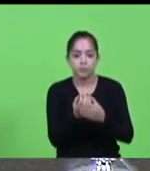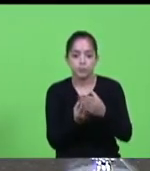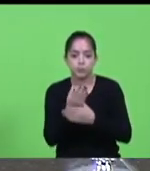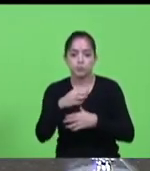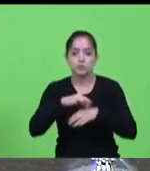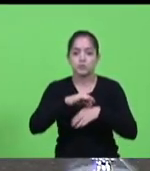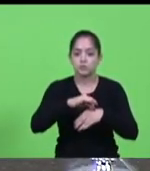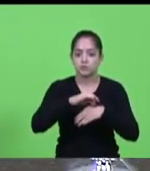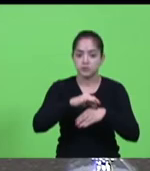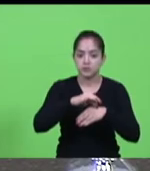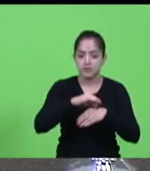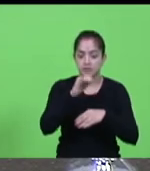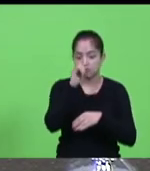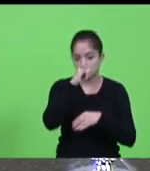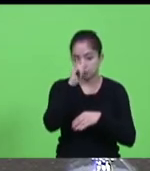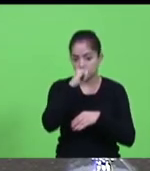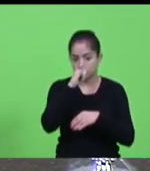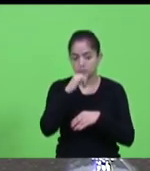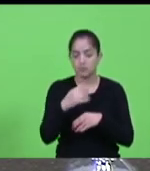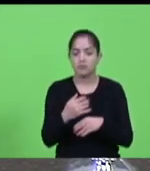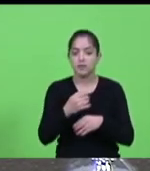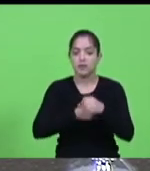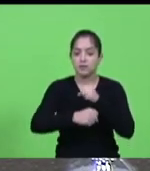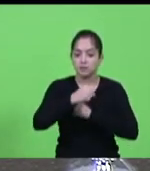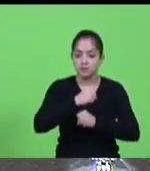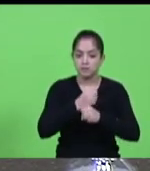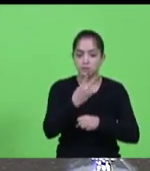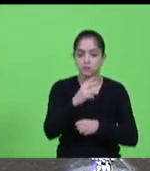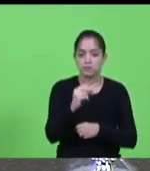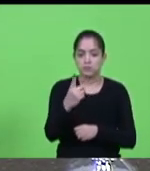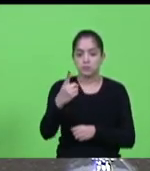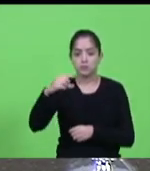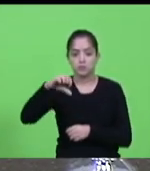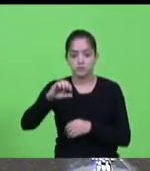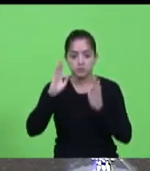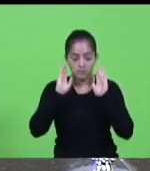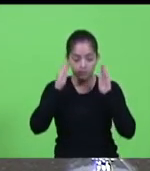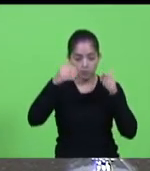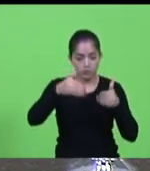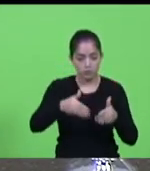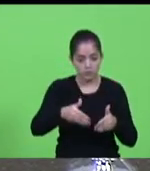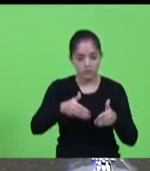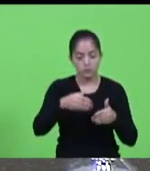suína. Em 2019, concentrou